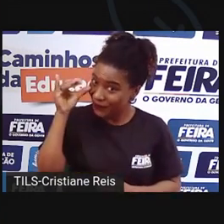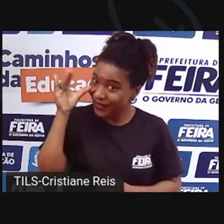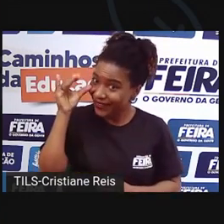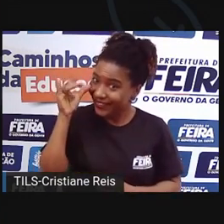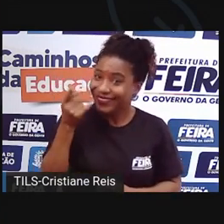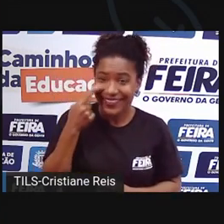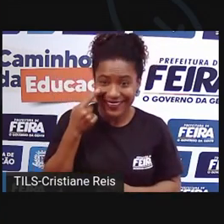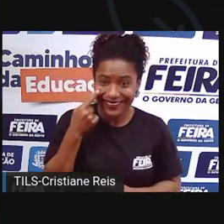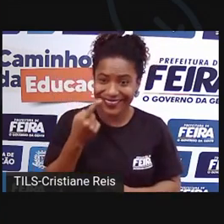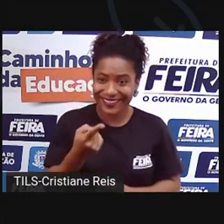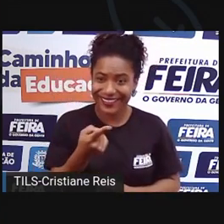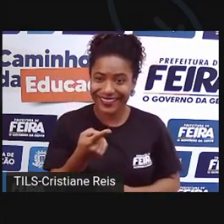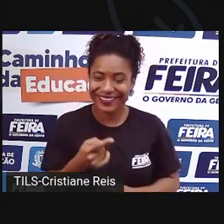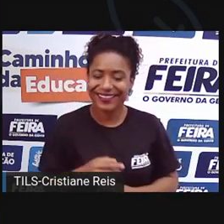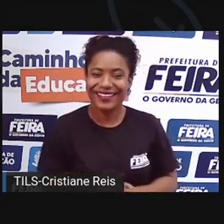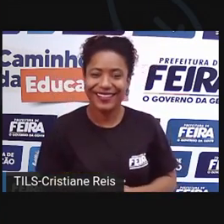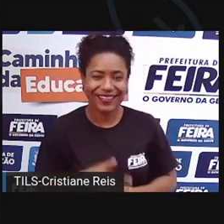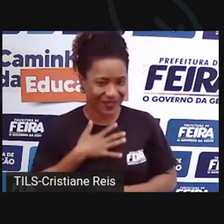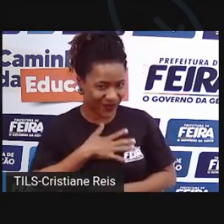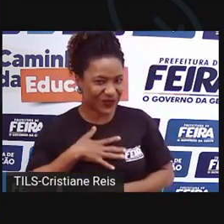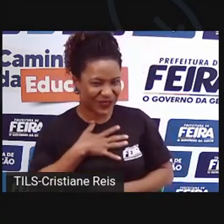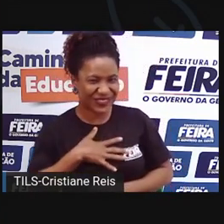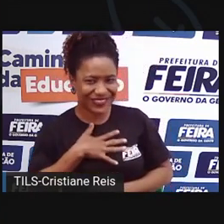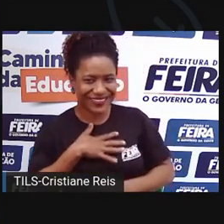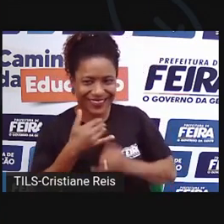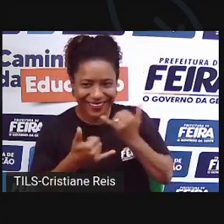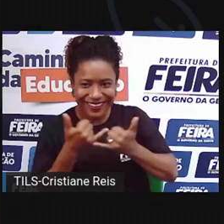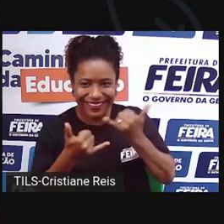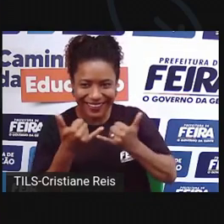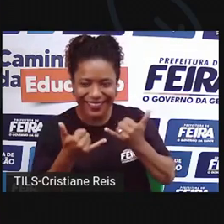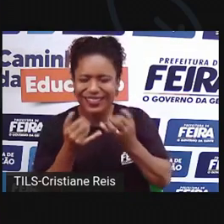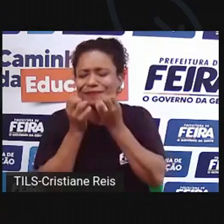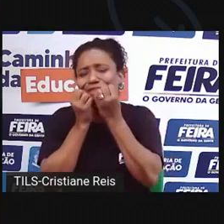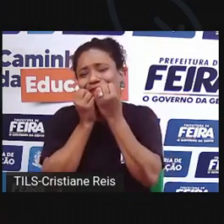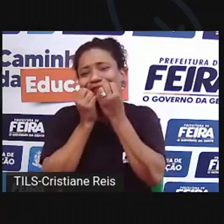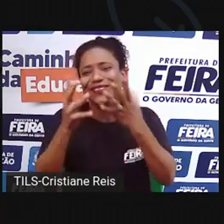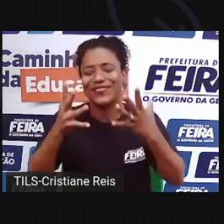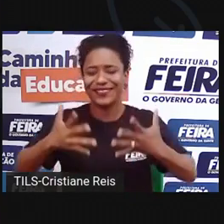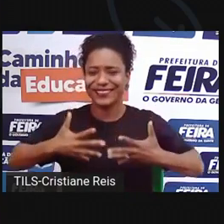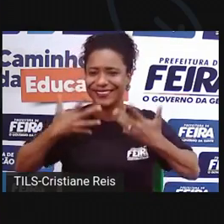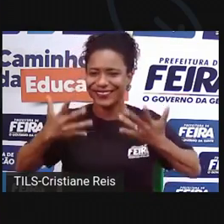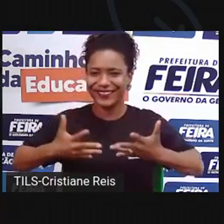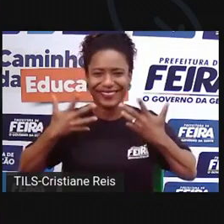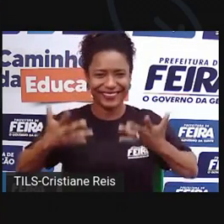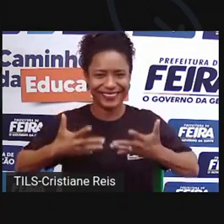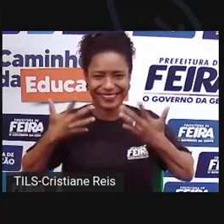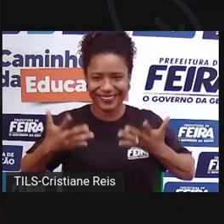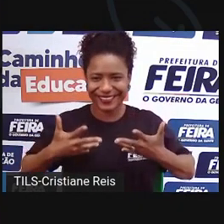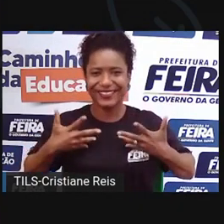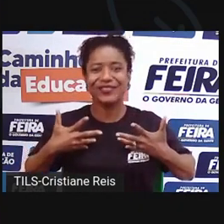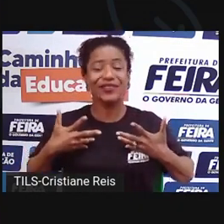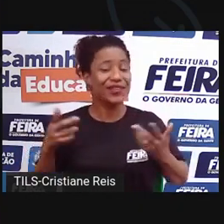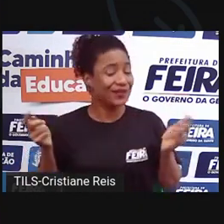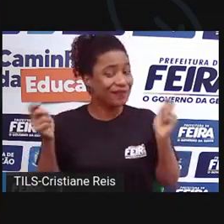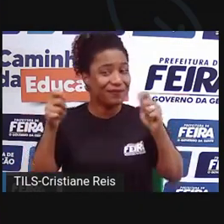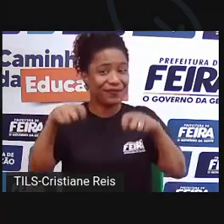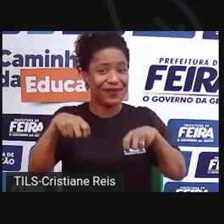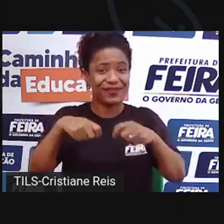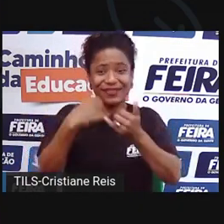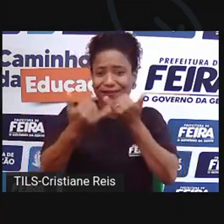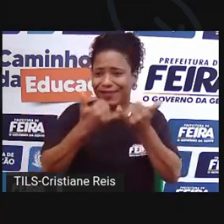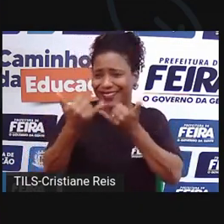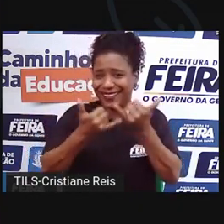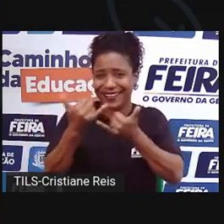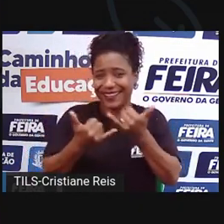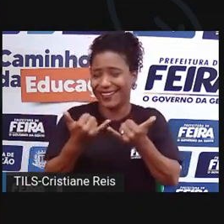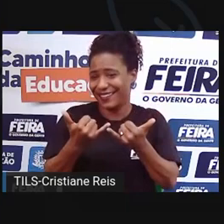para ver. Gostaram da brincadeira? É muito divertido, meninada. E dá para a gente brincar sem